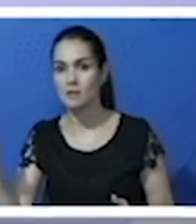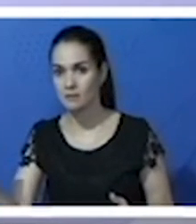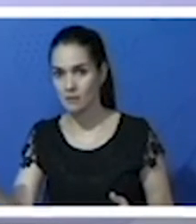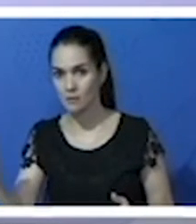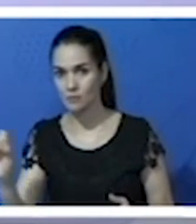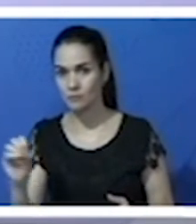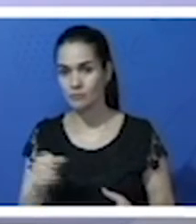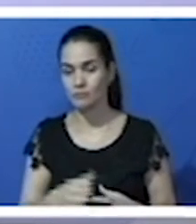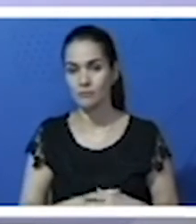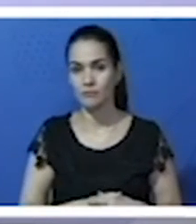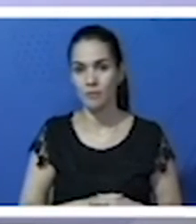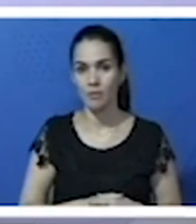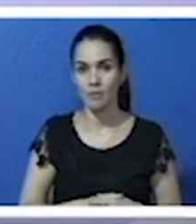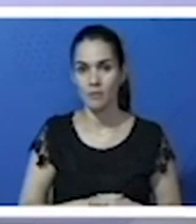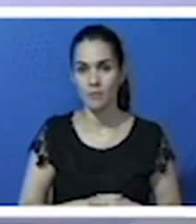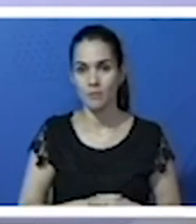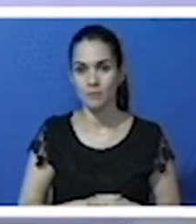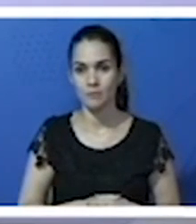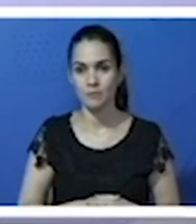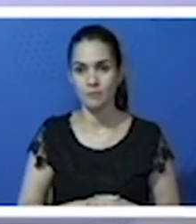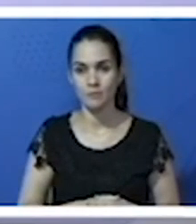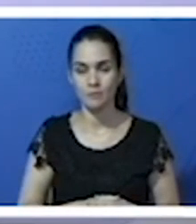Não tem nada antes do y² é 1.